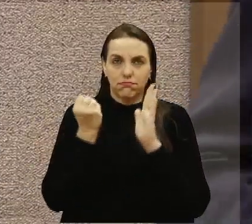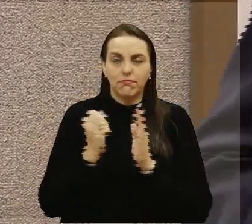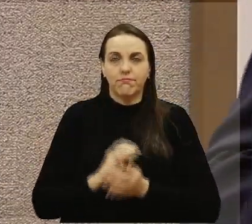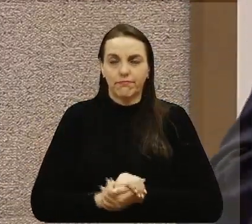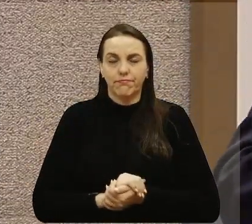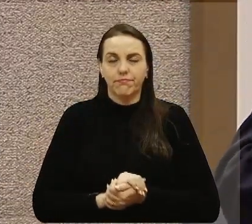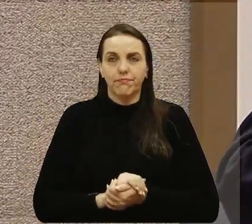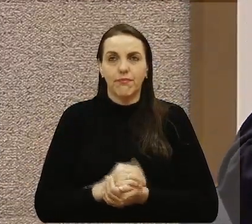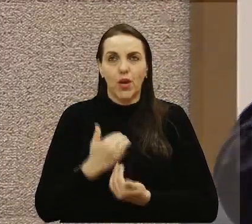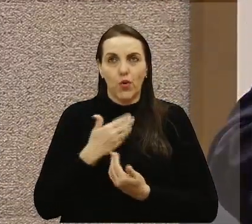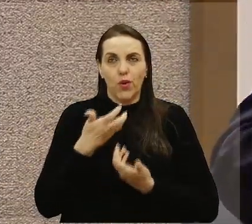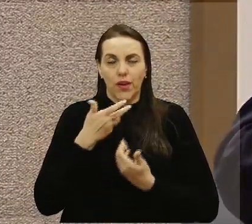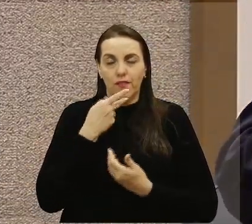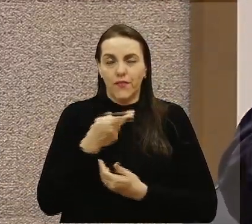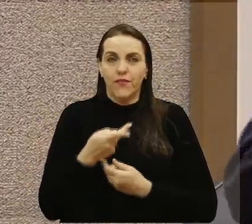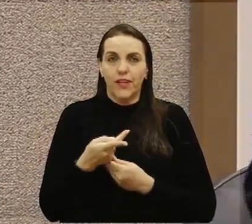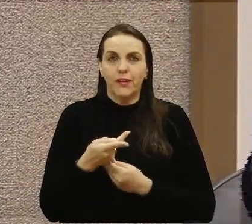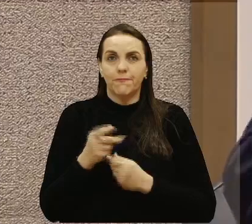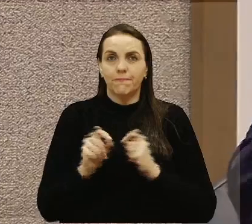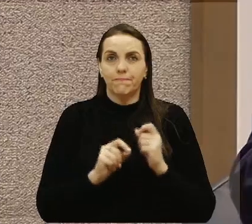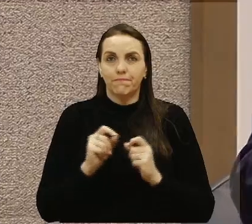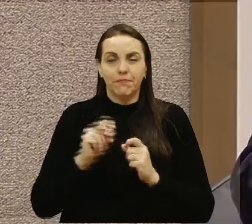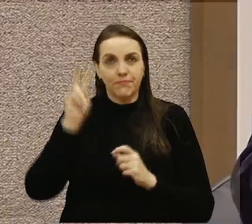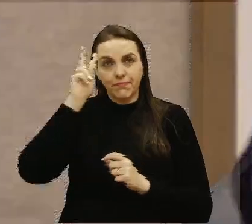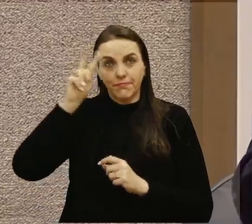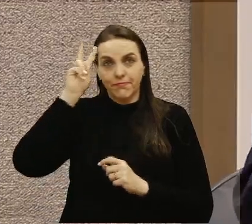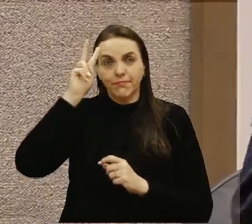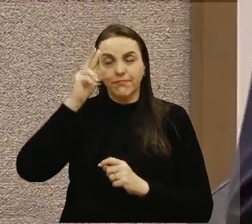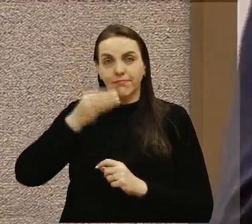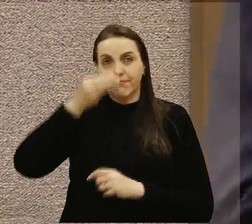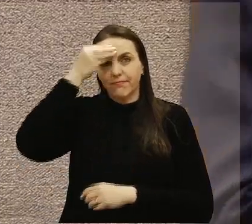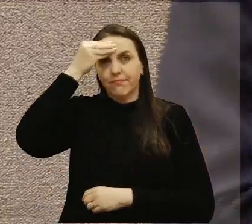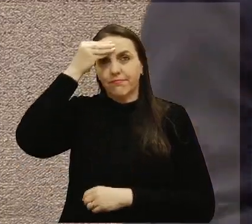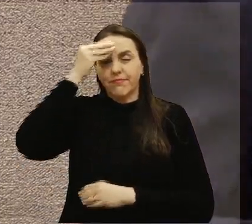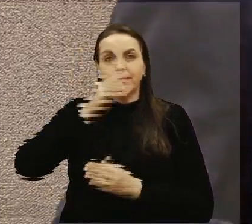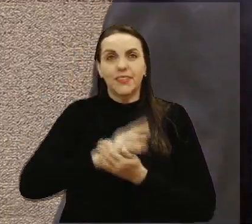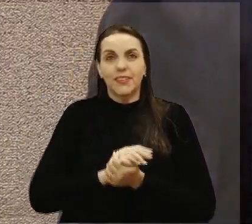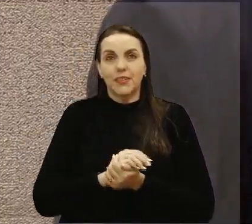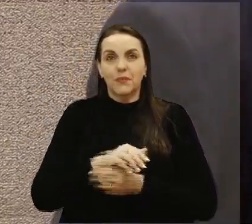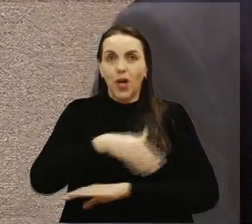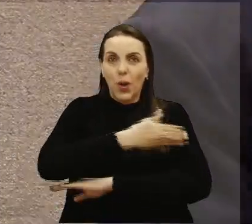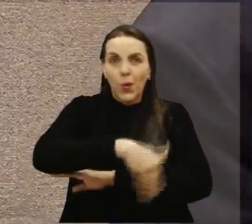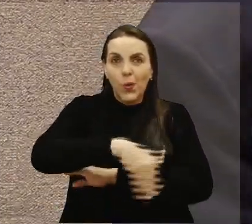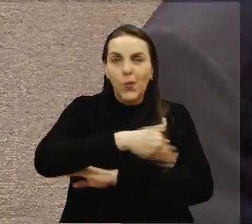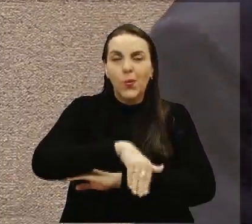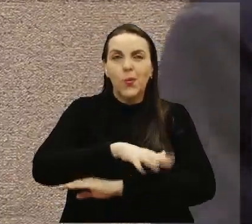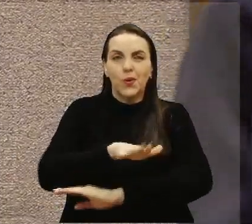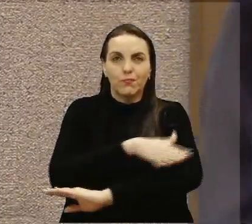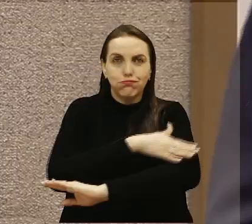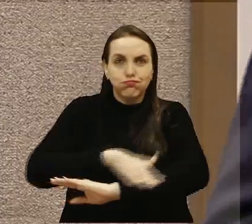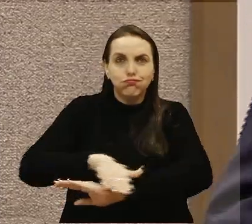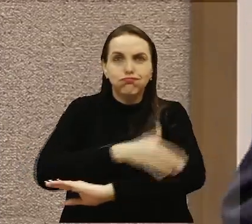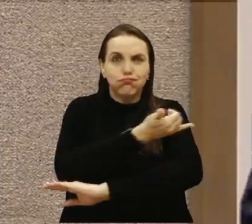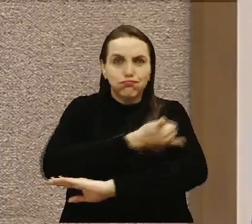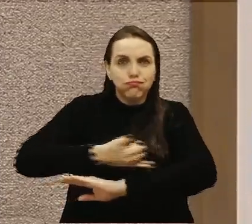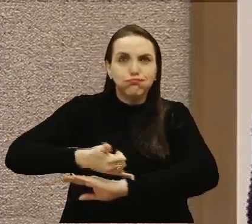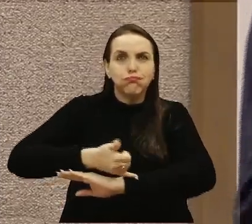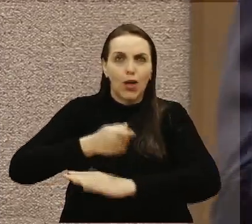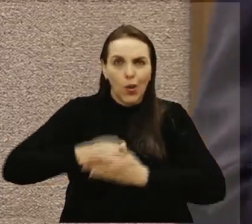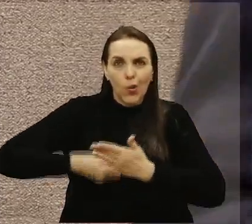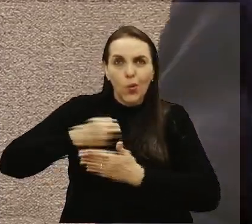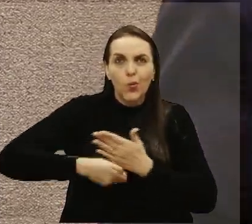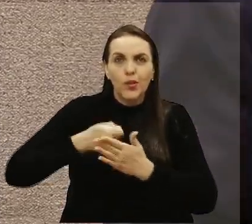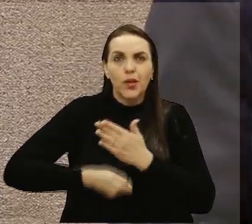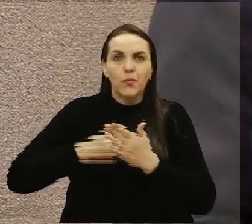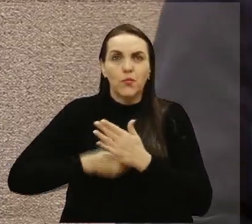que quero ser lembrado pelas ruas que foram calçadas, que lutei muito, pelas